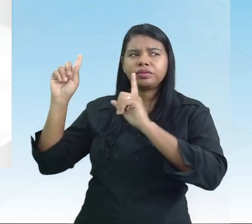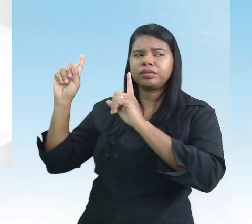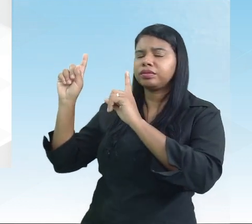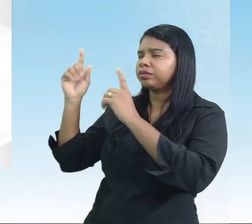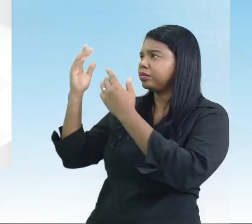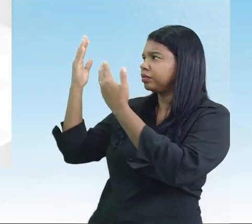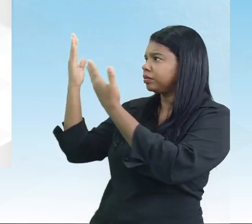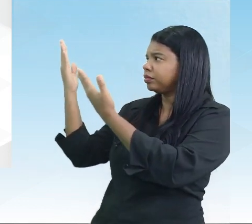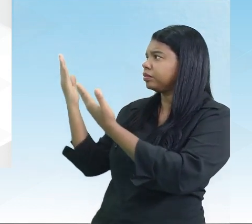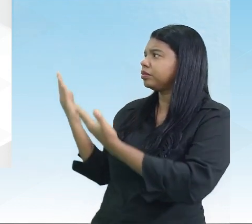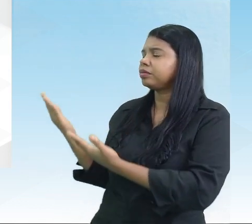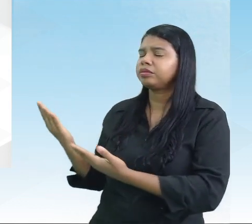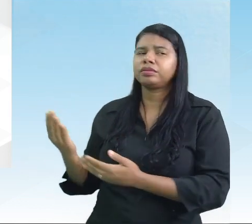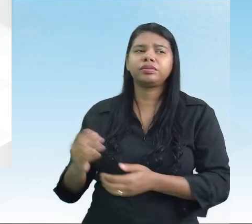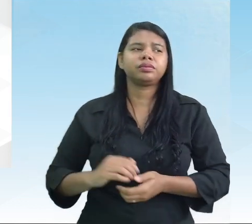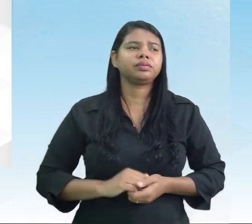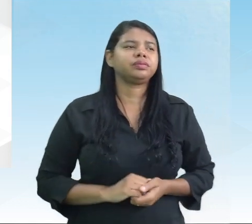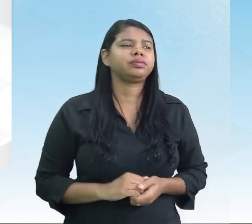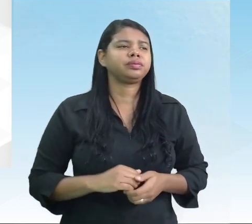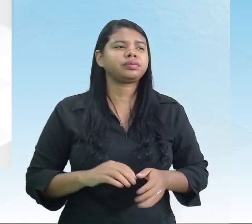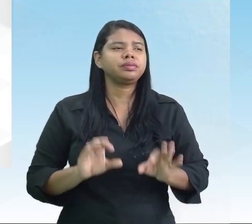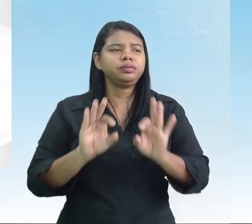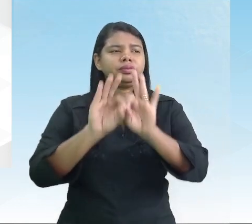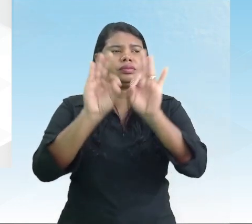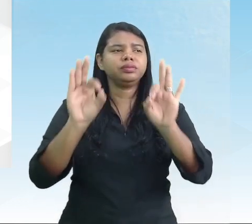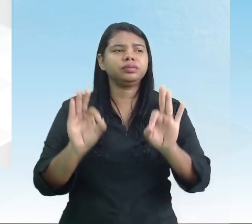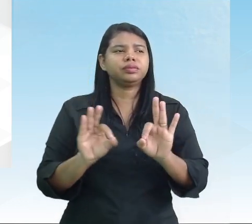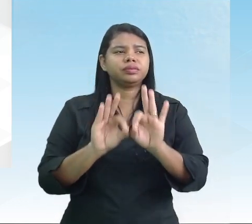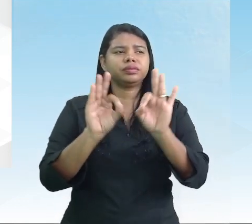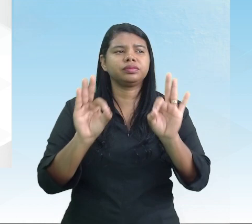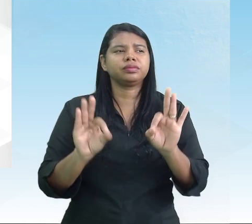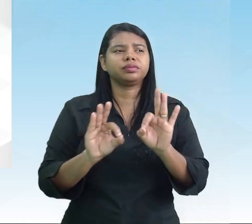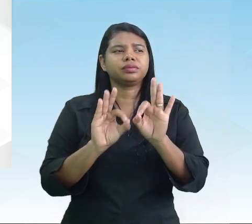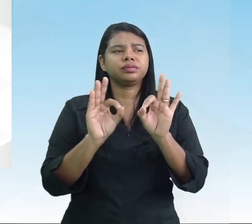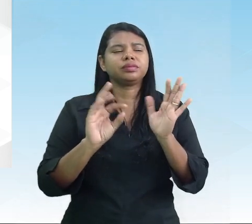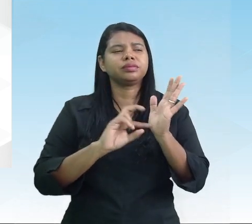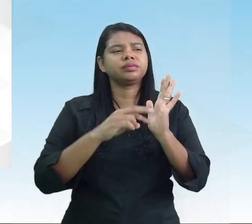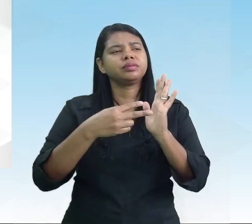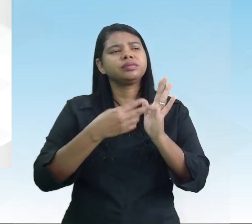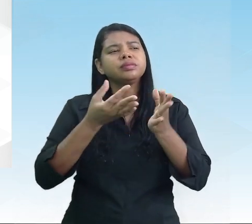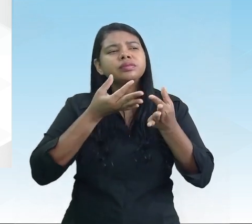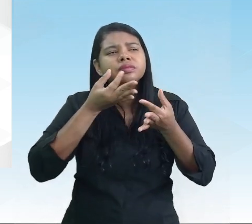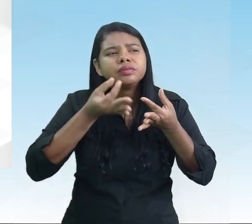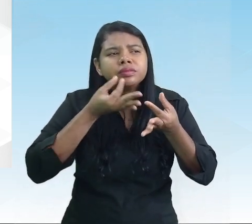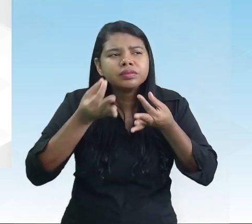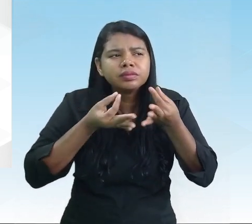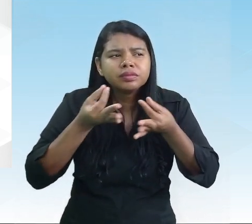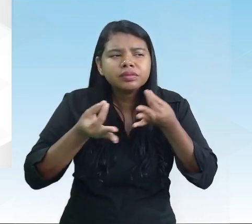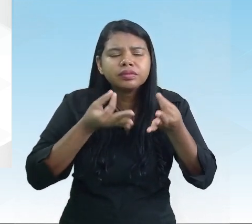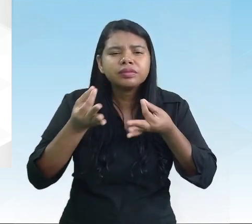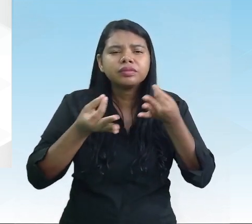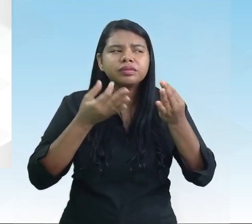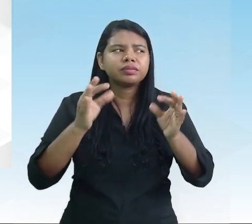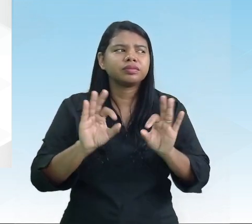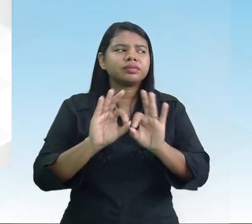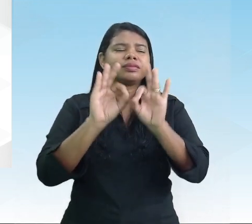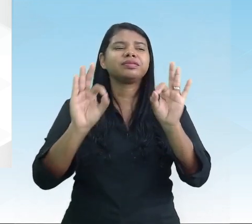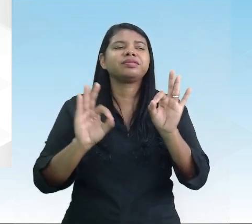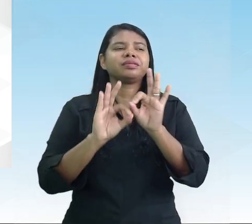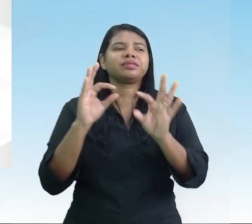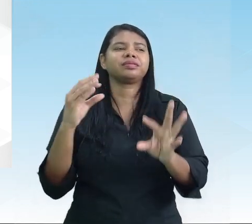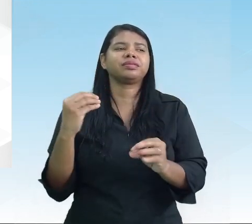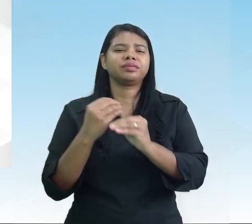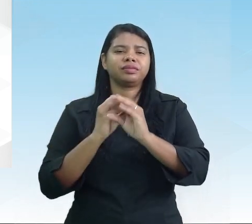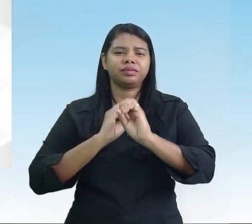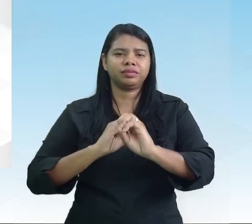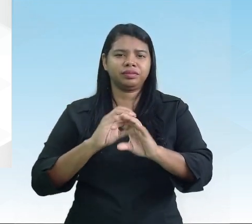a palavra tese. Mas o que é uma tese? O que é um argumento através de uma tese? É um